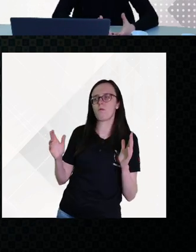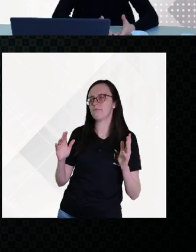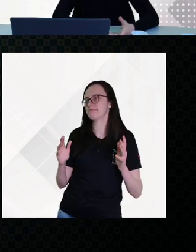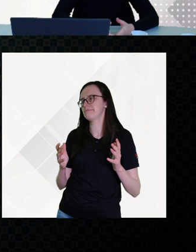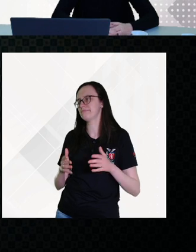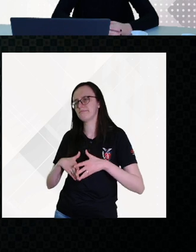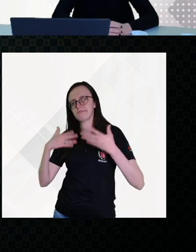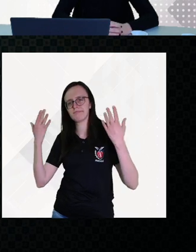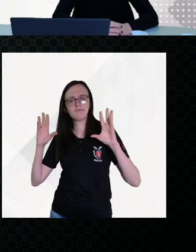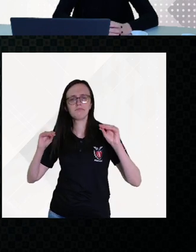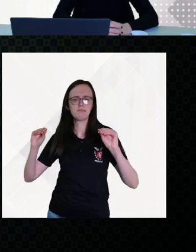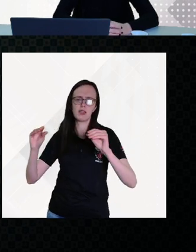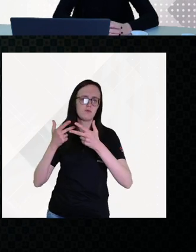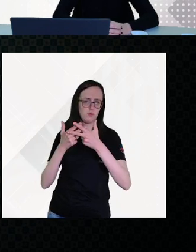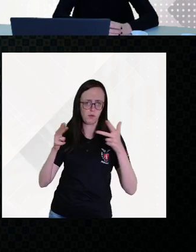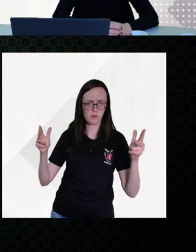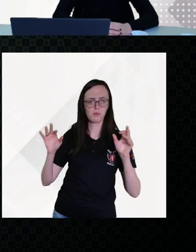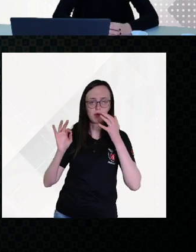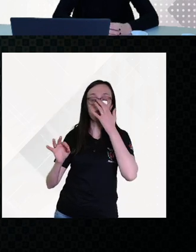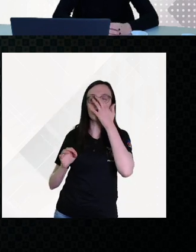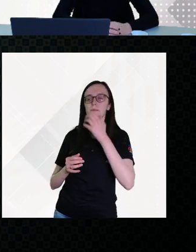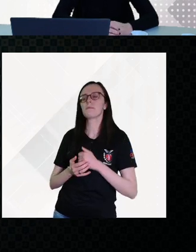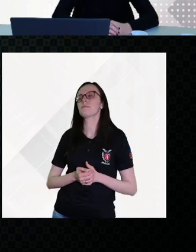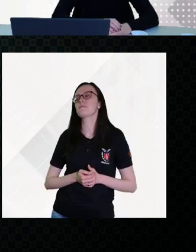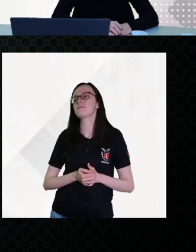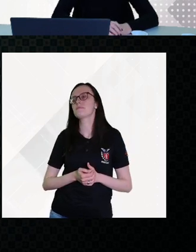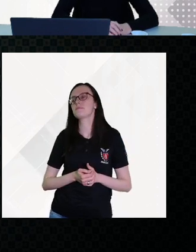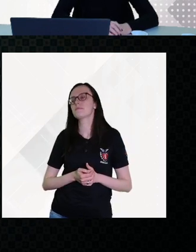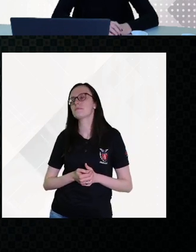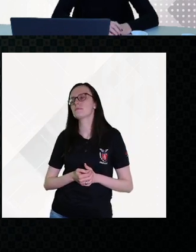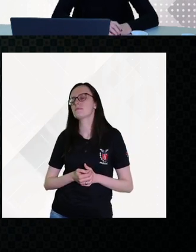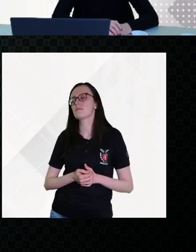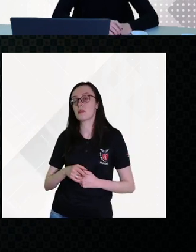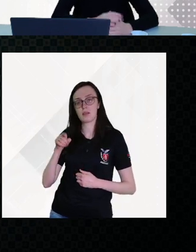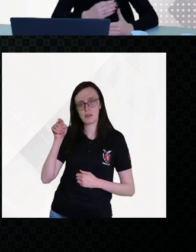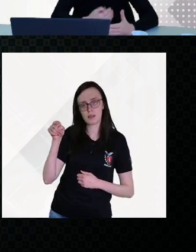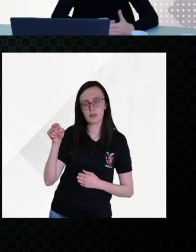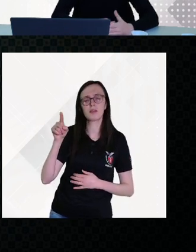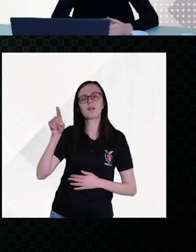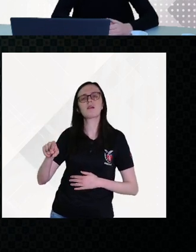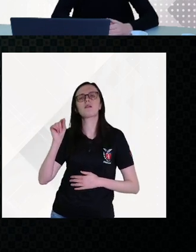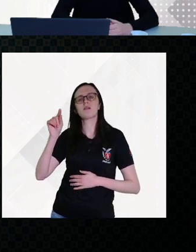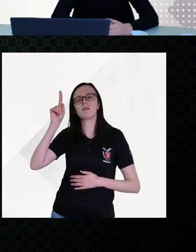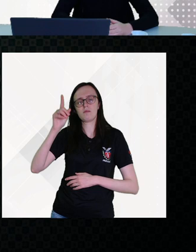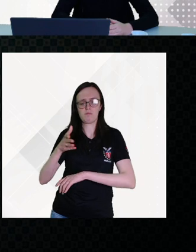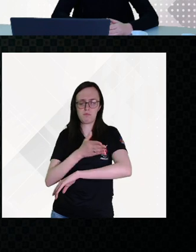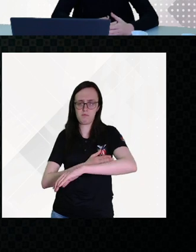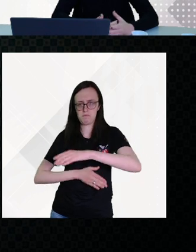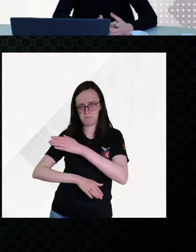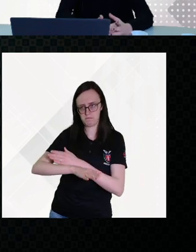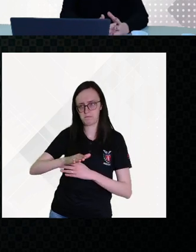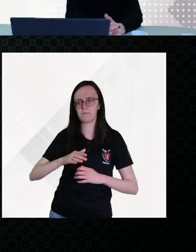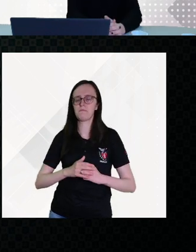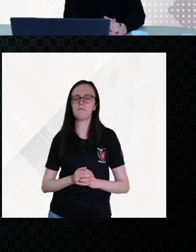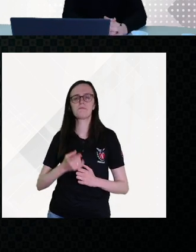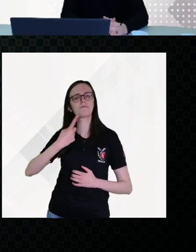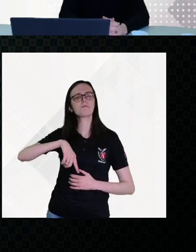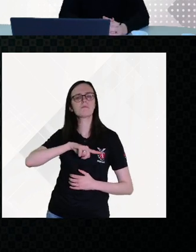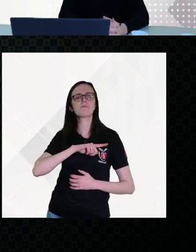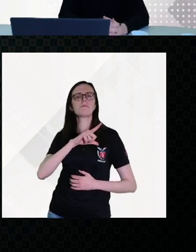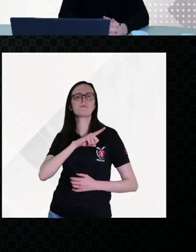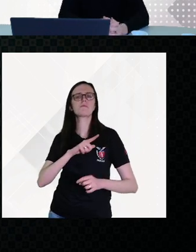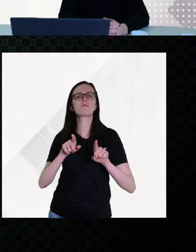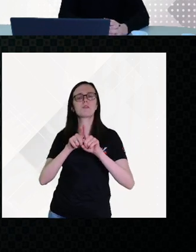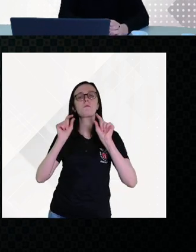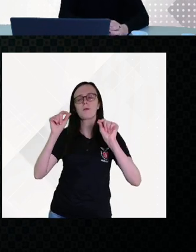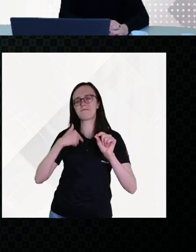uma determinada ferramenta, enfim, que é a amputação de um dos membros. A gente tem também,